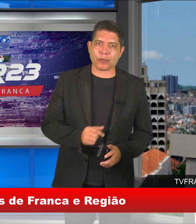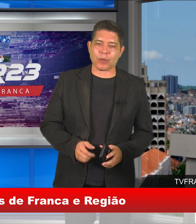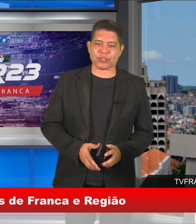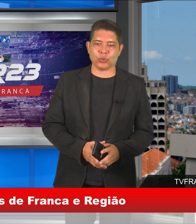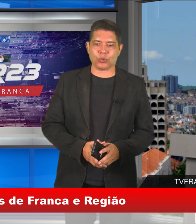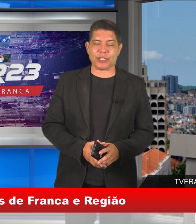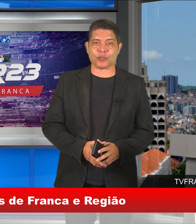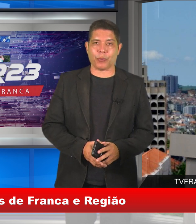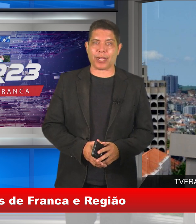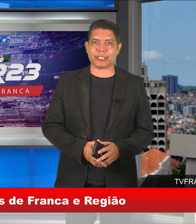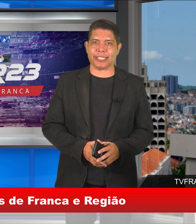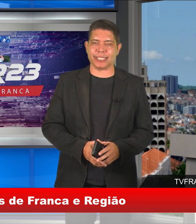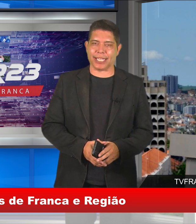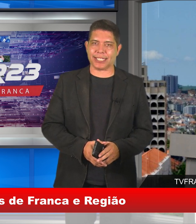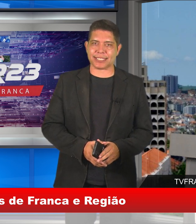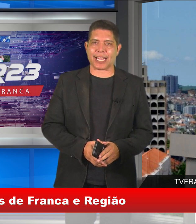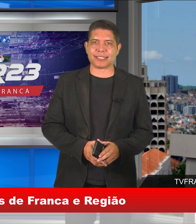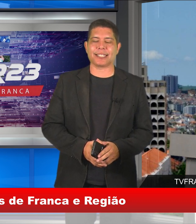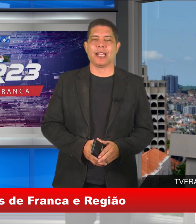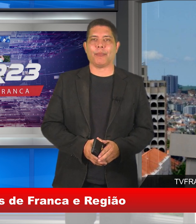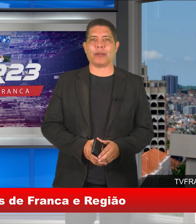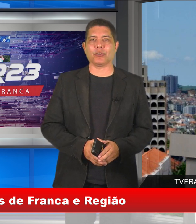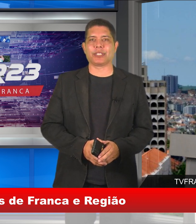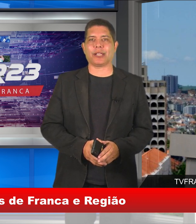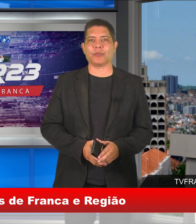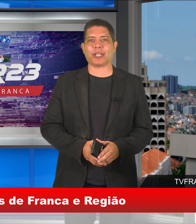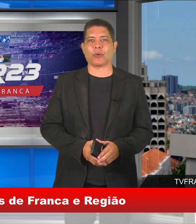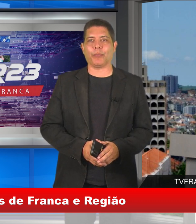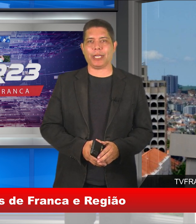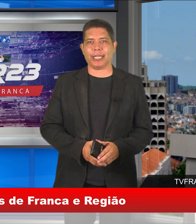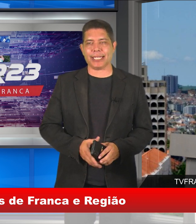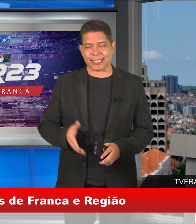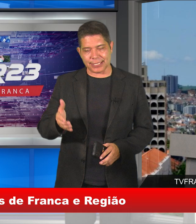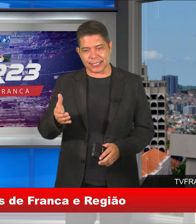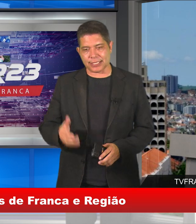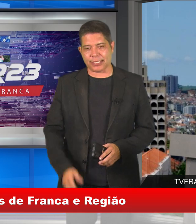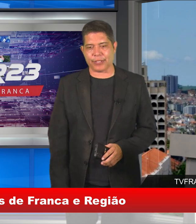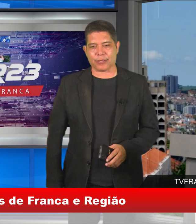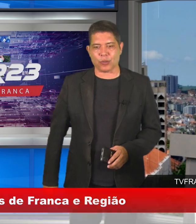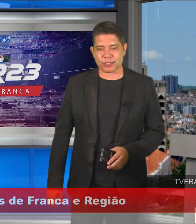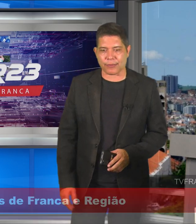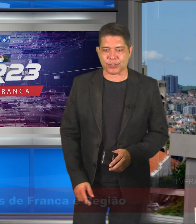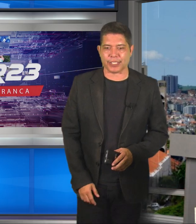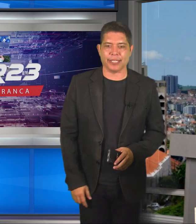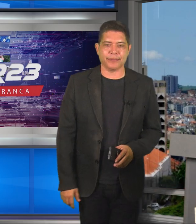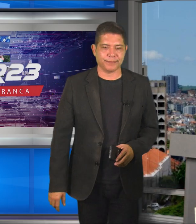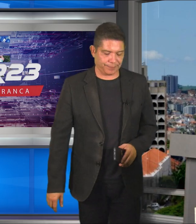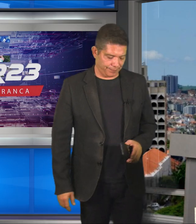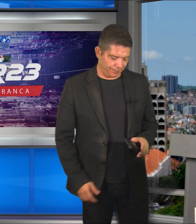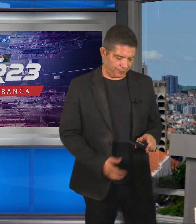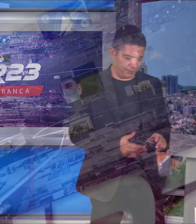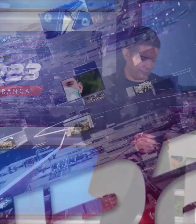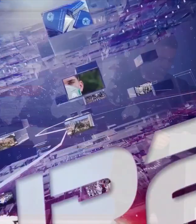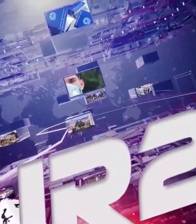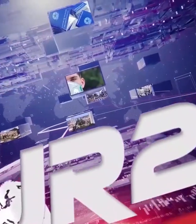próximo bloco, o assunto é esporte. Tem destaques para você que nos acompanha na tela da TV que mostra você.